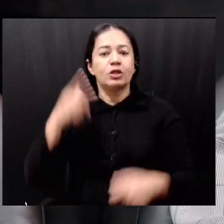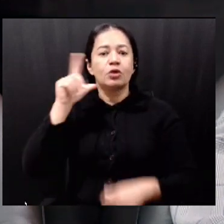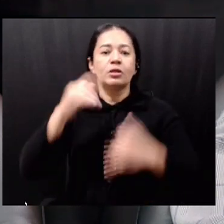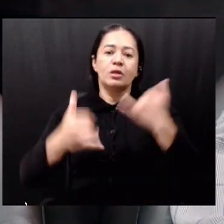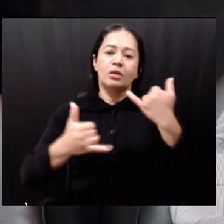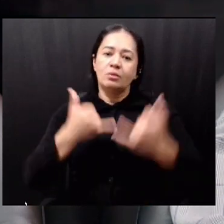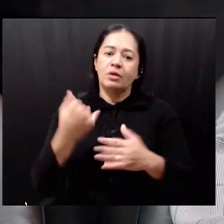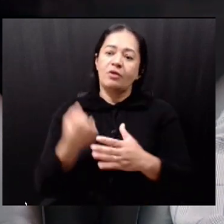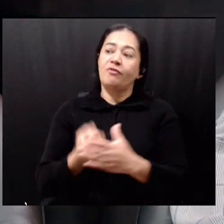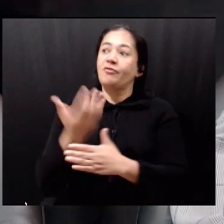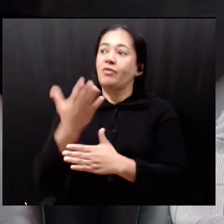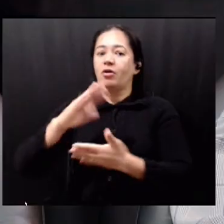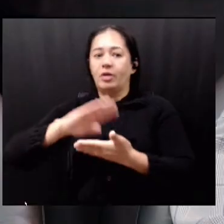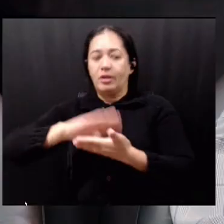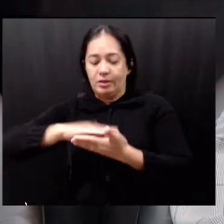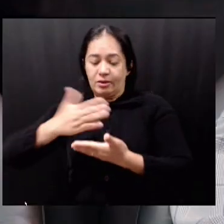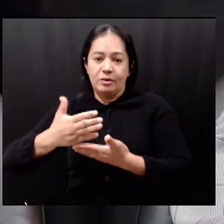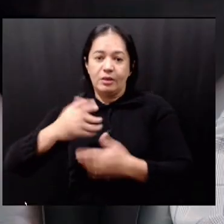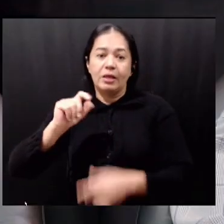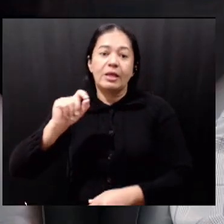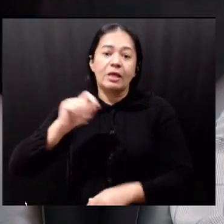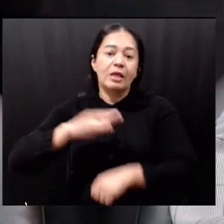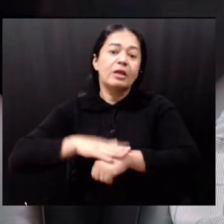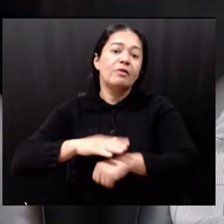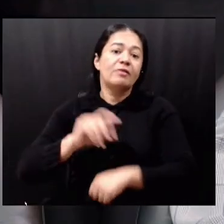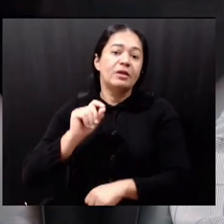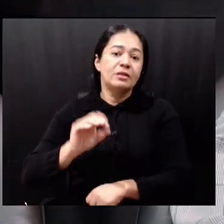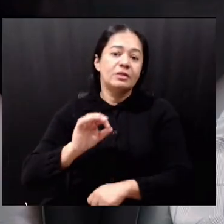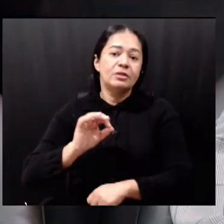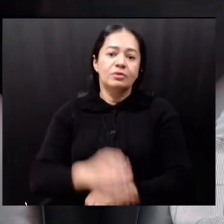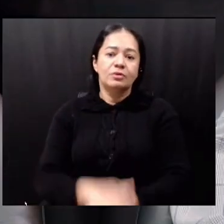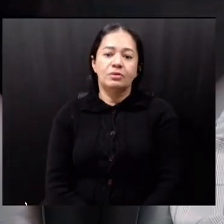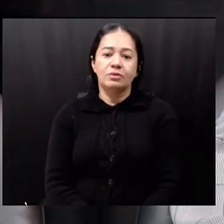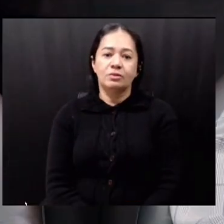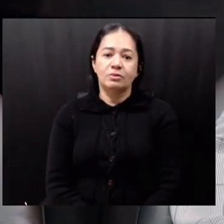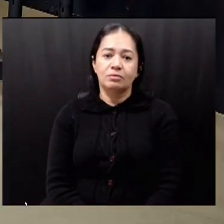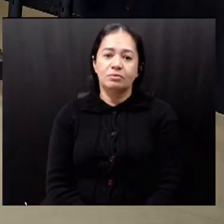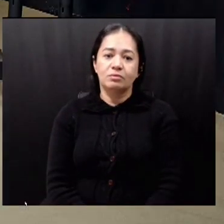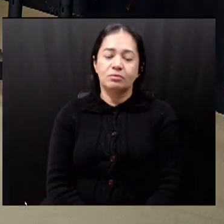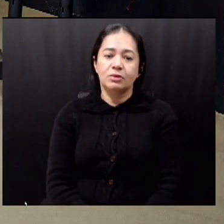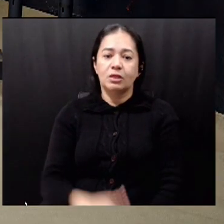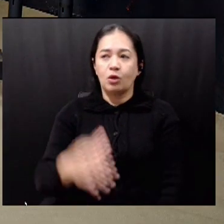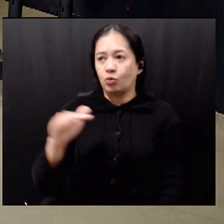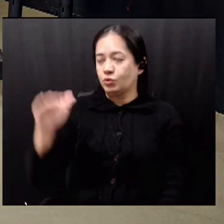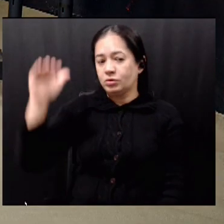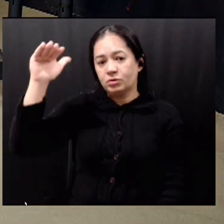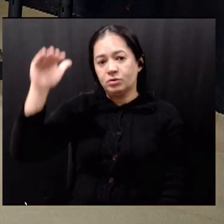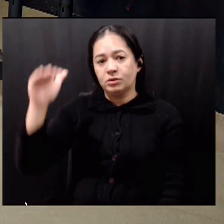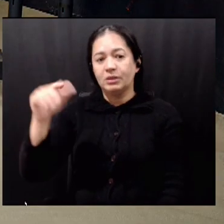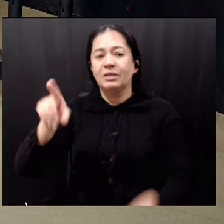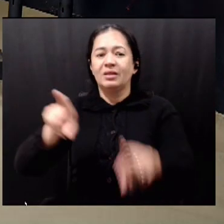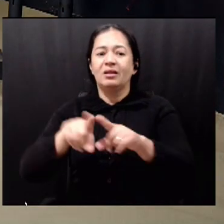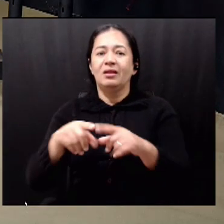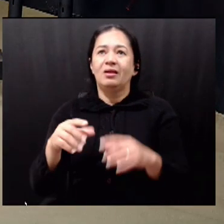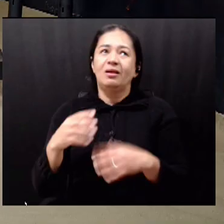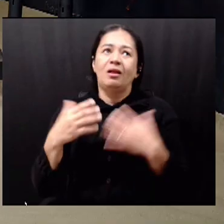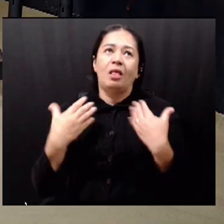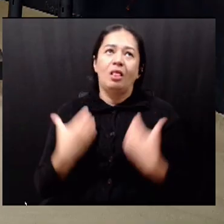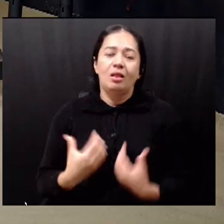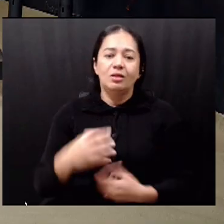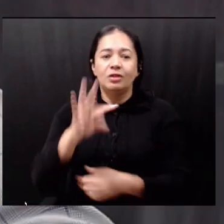telas. E quem vai fazer esse manejo, esse ajuste são os adultos. E o tédio também, né? Esses dias eu li sobre isso, assim.